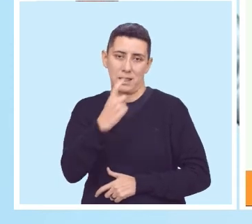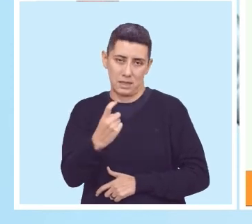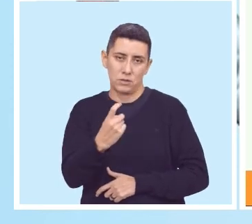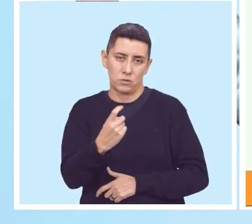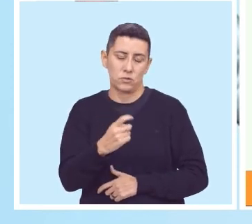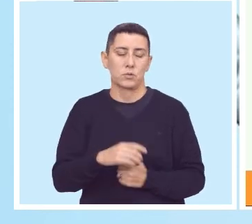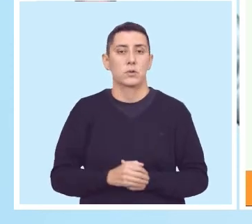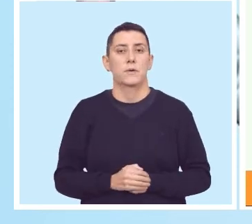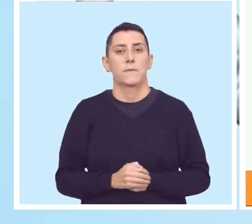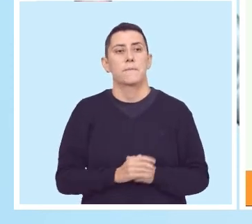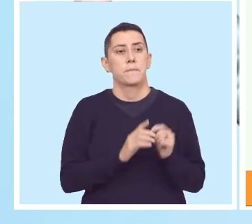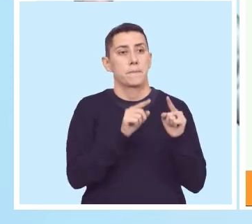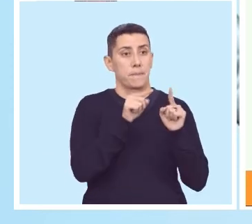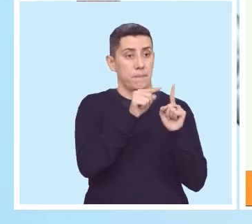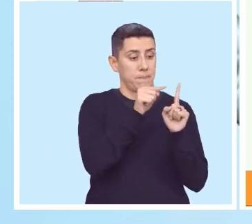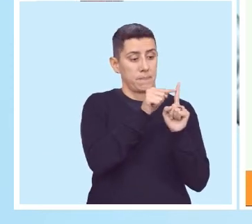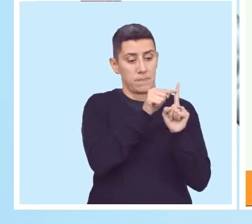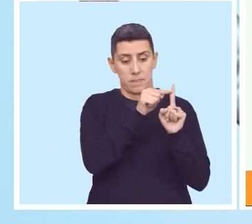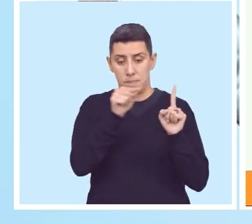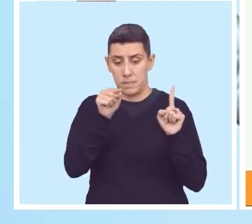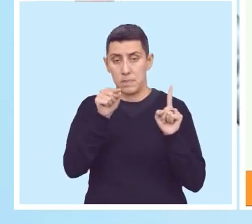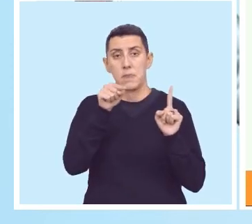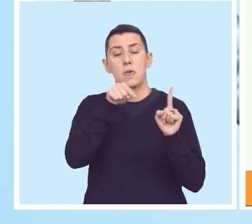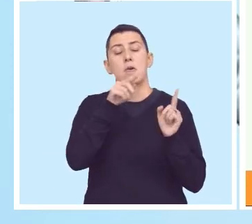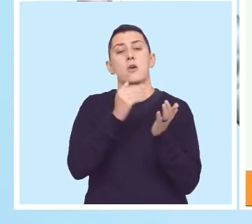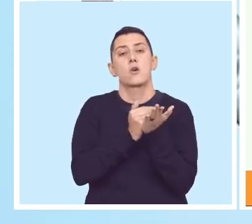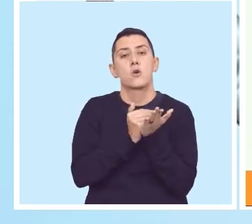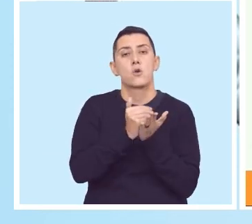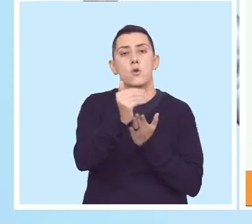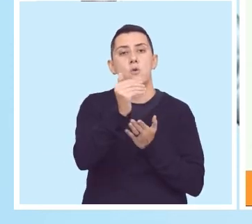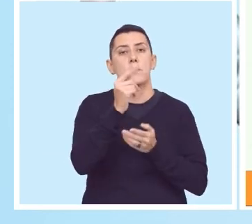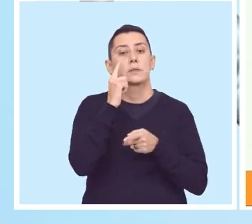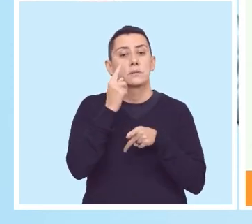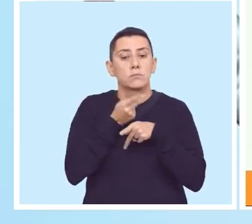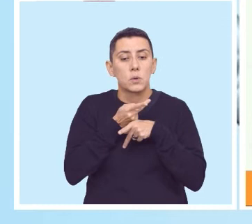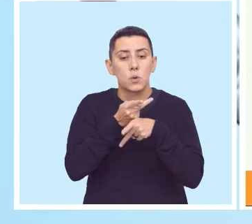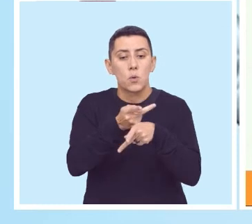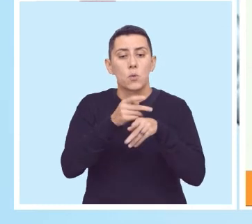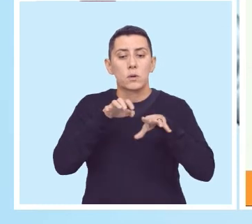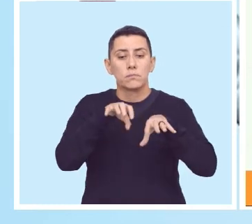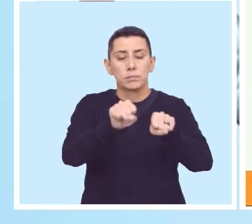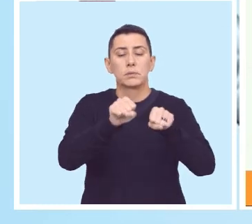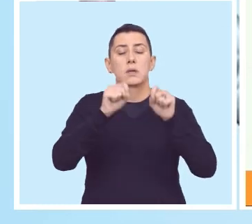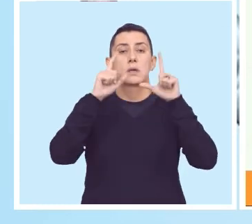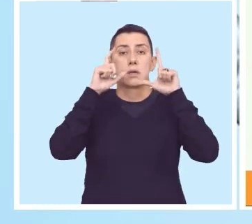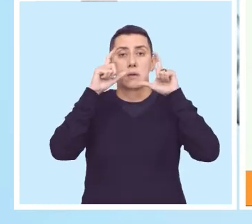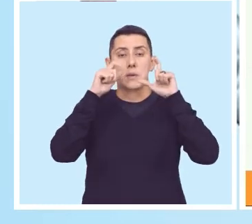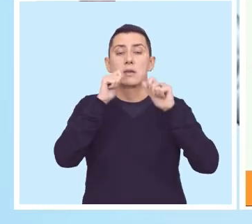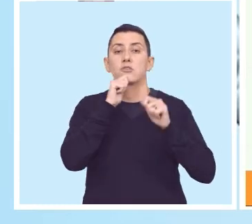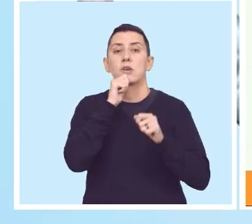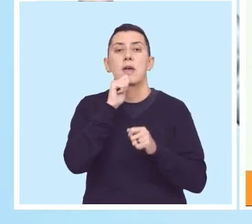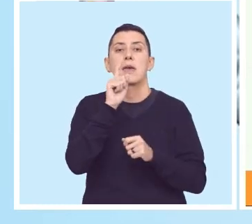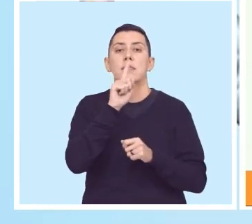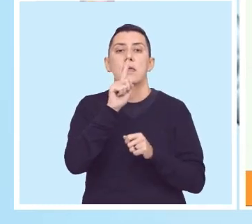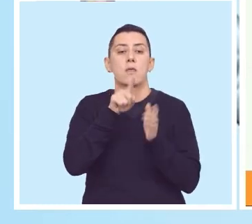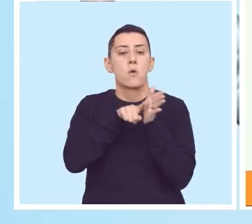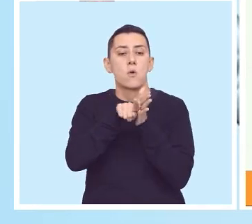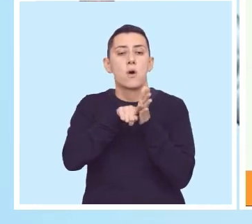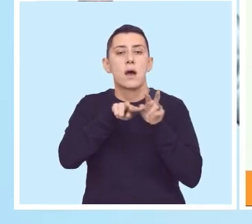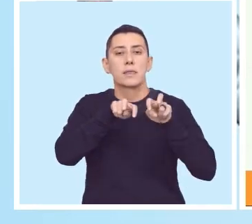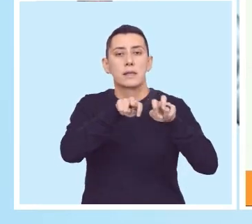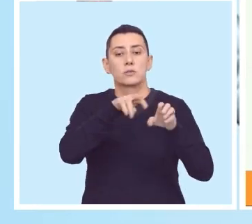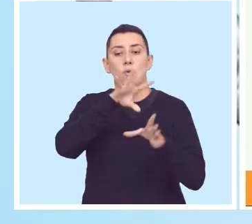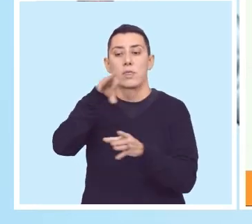inicia por meio da procura por imagens não processadas que estão na base de